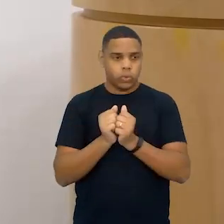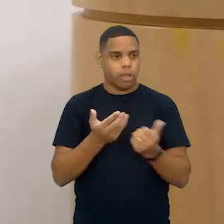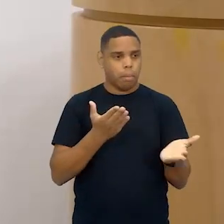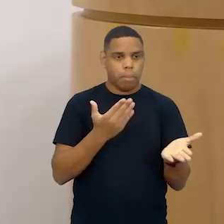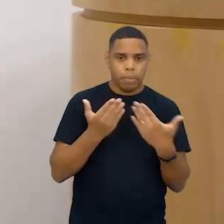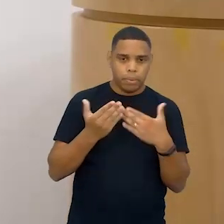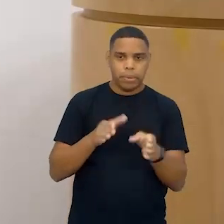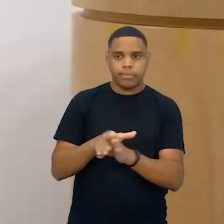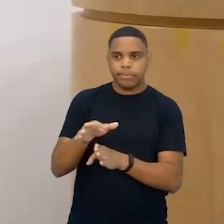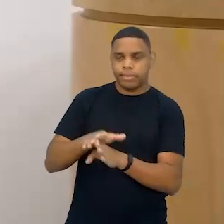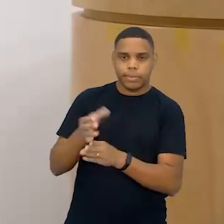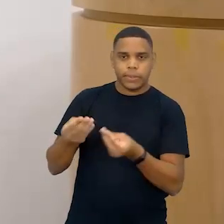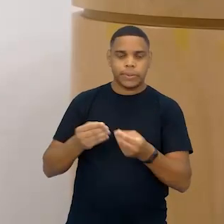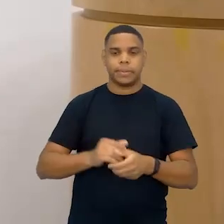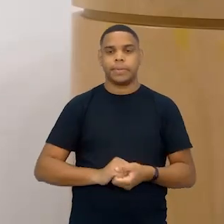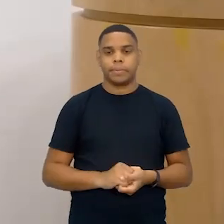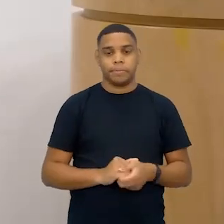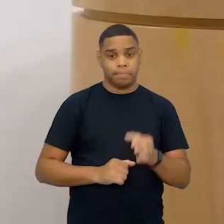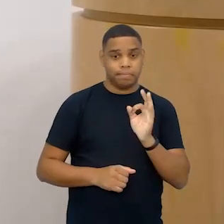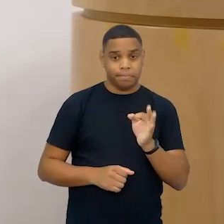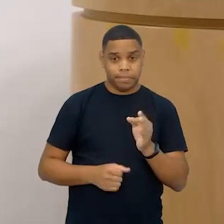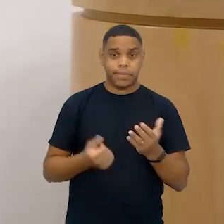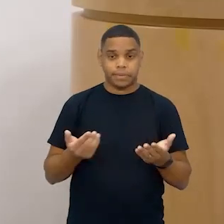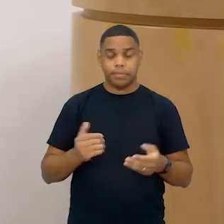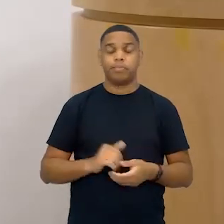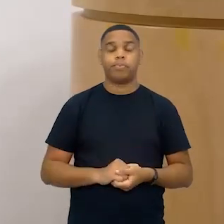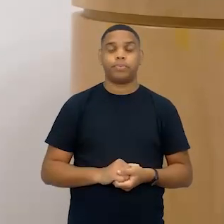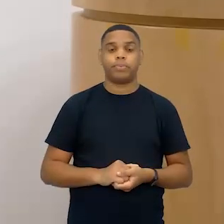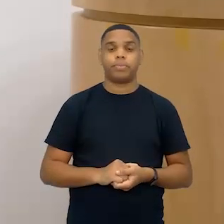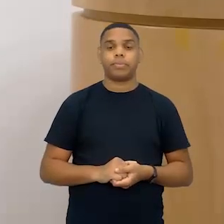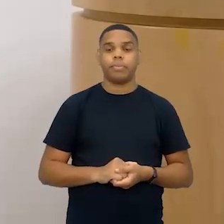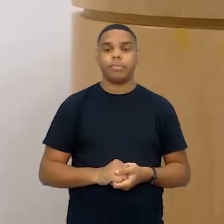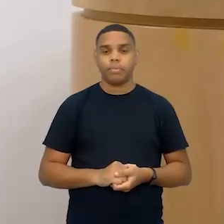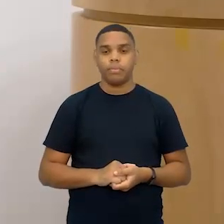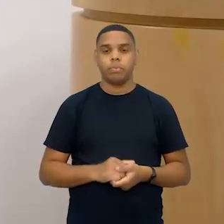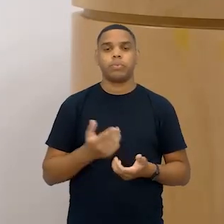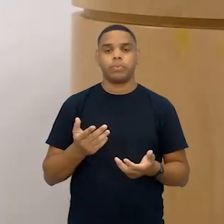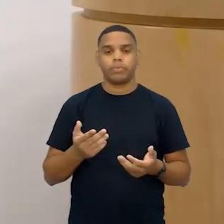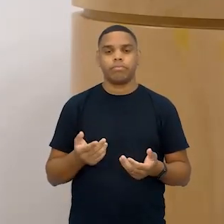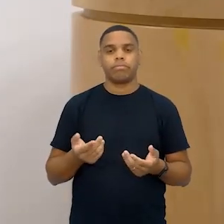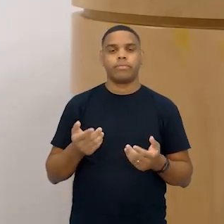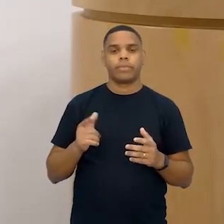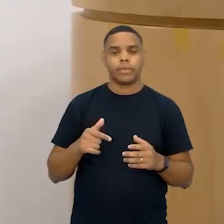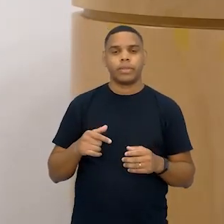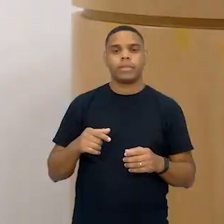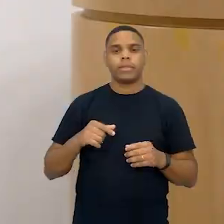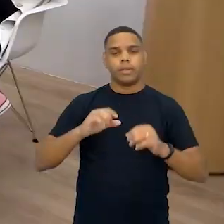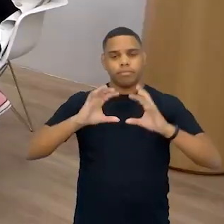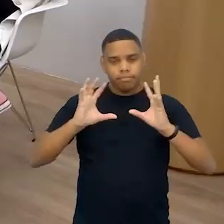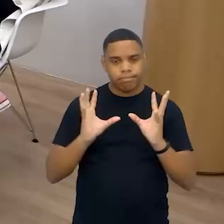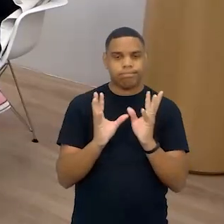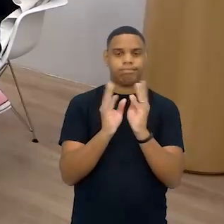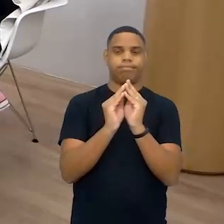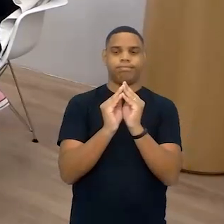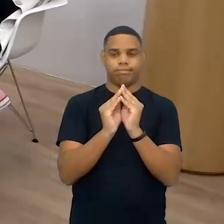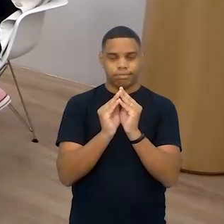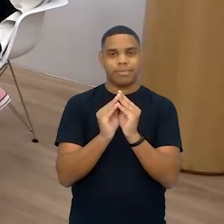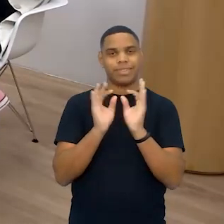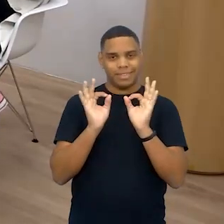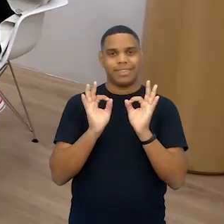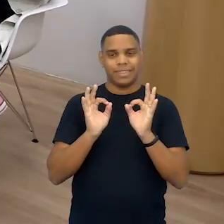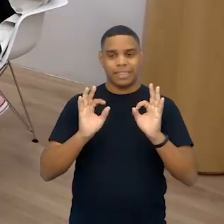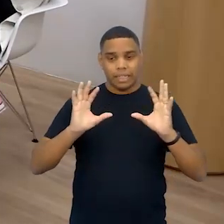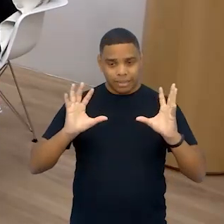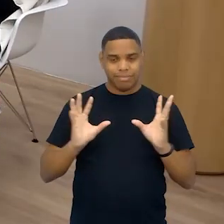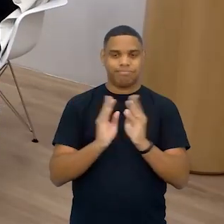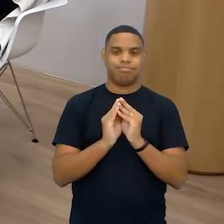aí orientando essas formações, tá certo? Então, essa é bem... É o resumo do... Bem resumo.